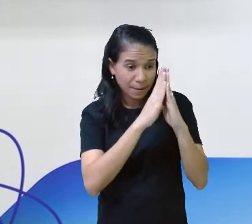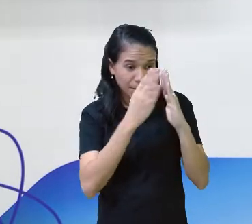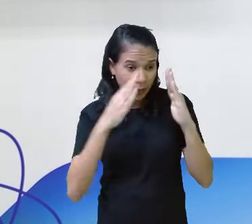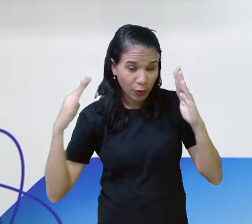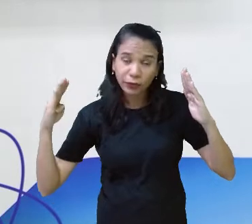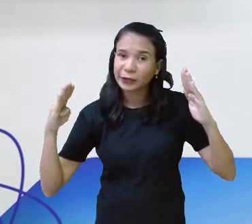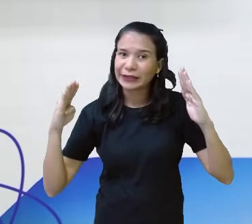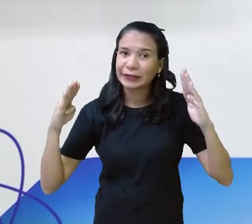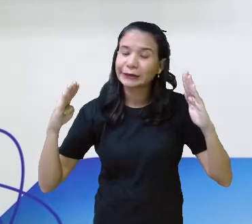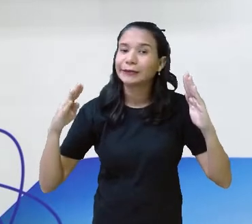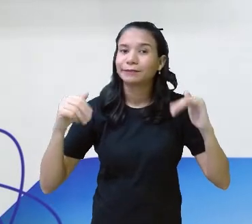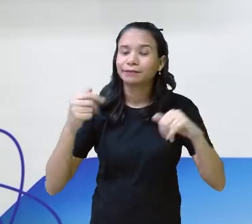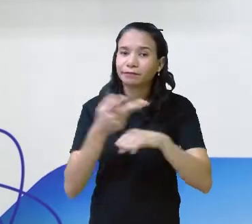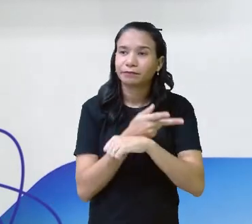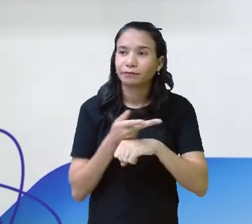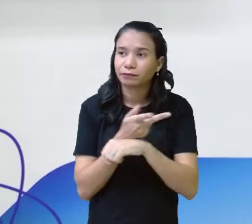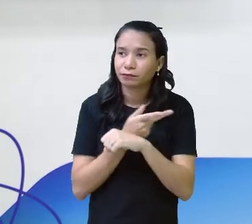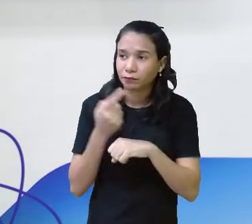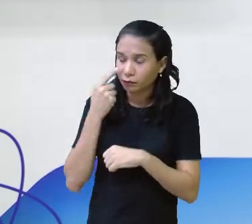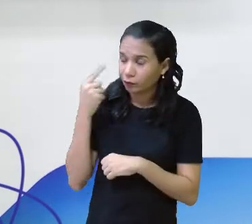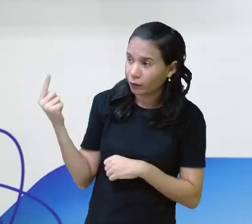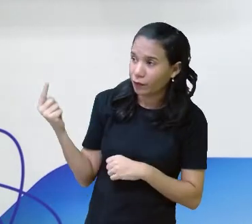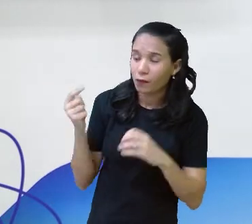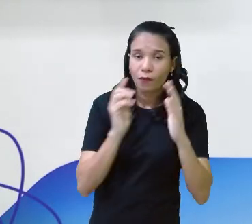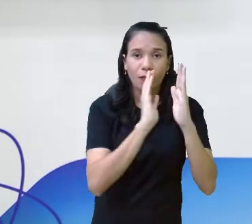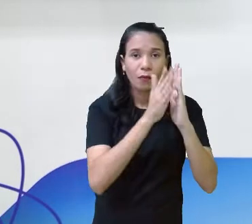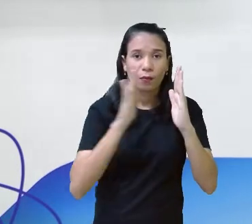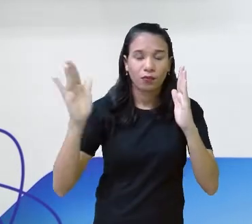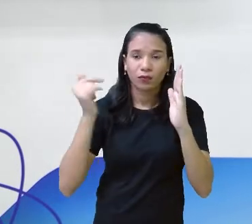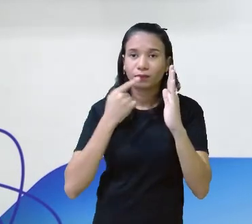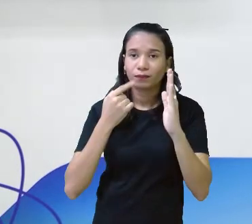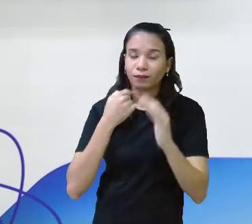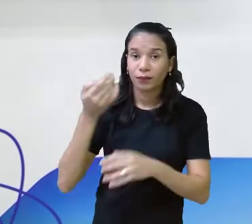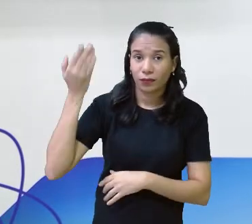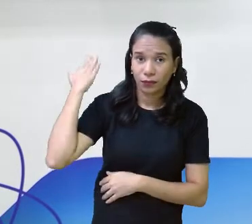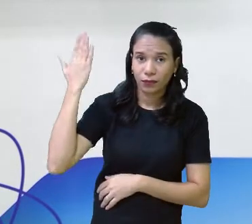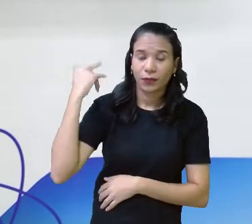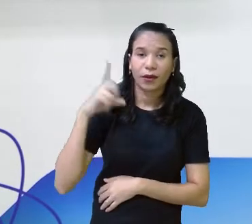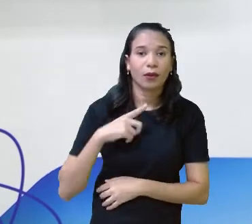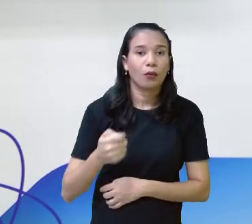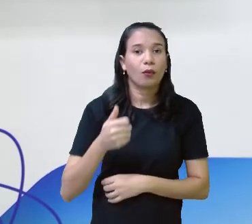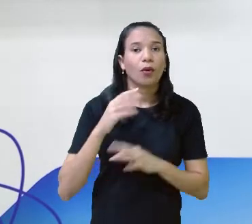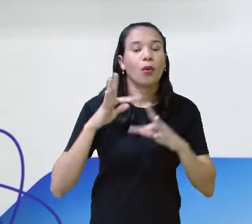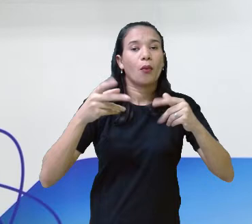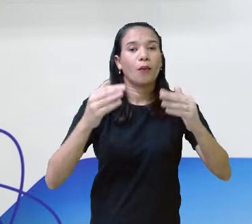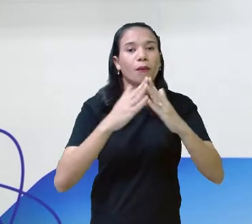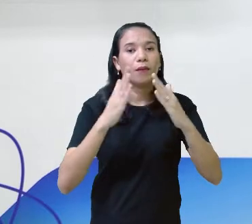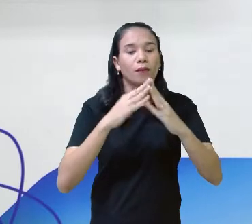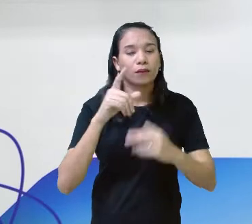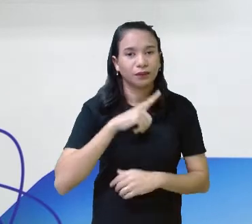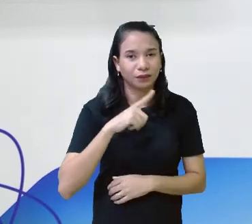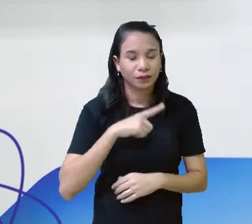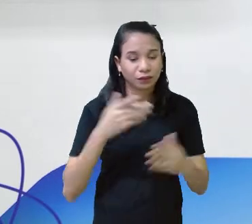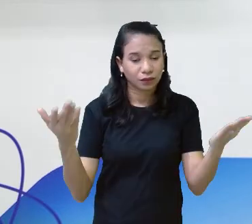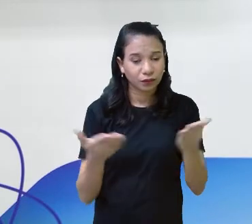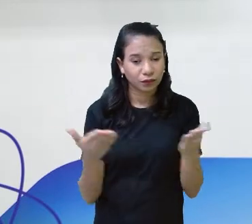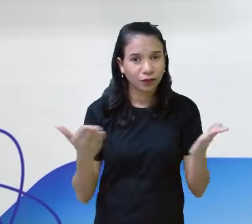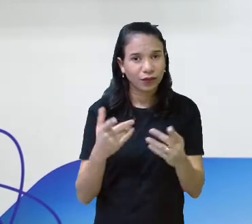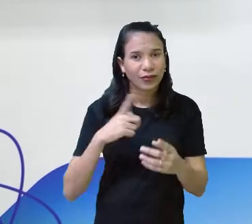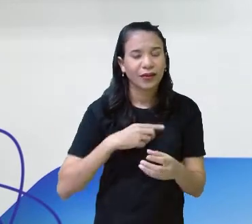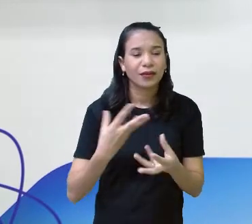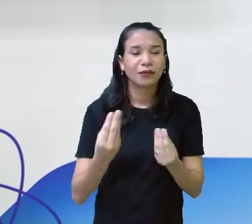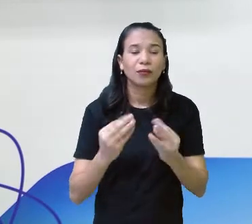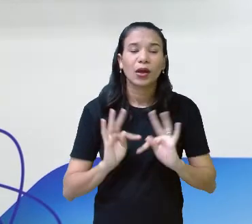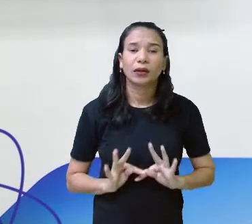biblioteca, não é, procurar uma enciclopédia como essas vermelhinhas, que antigamente quase todas as casas tinham essas coleções. Hoje em dia, com